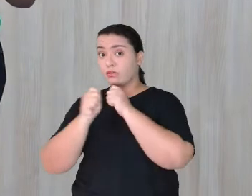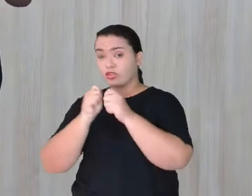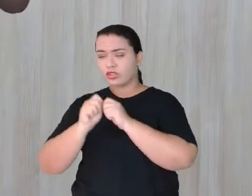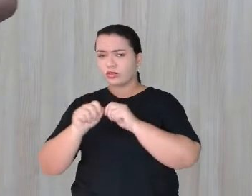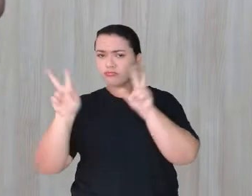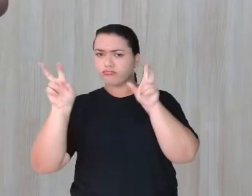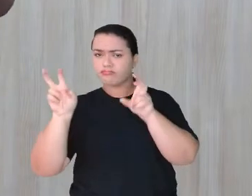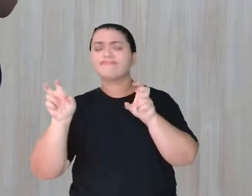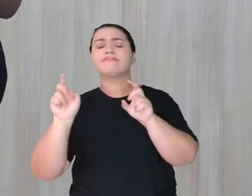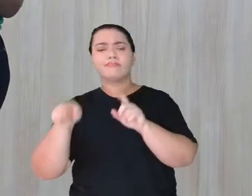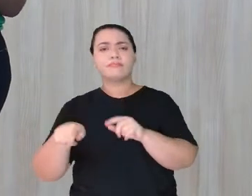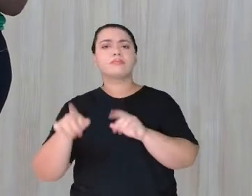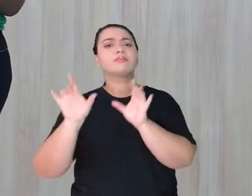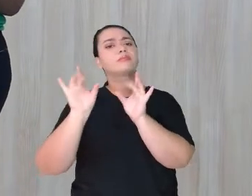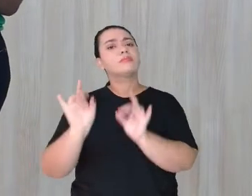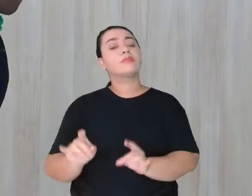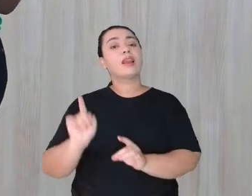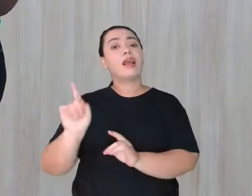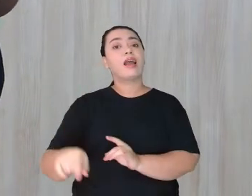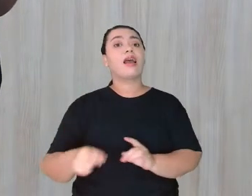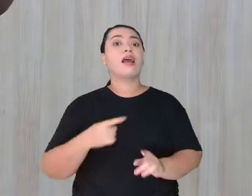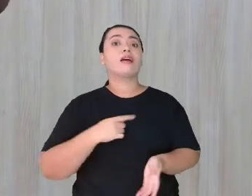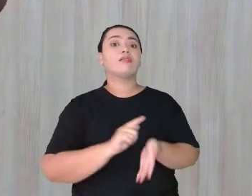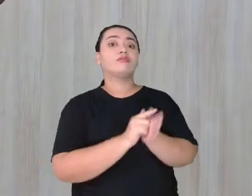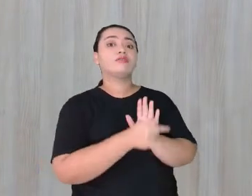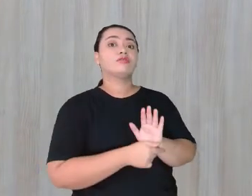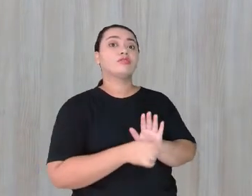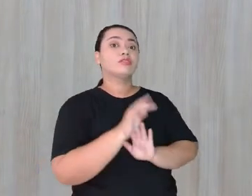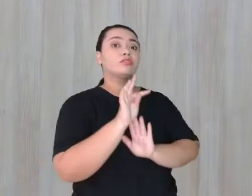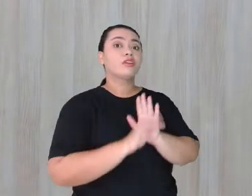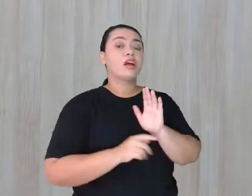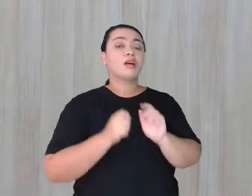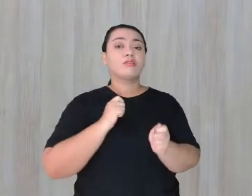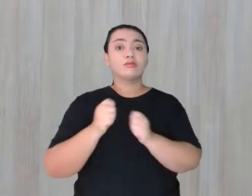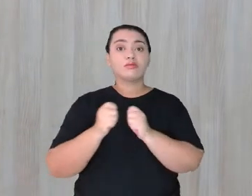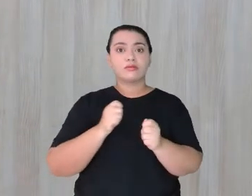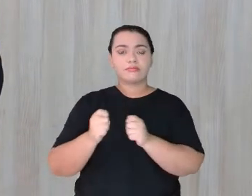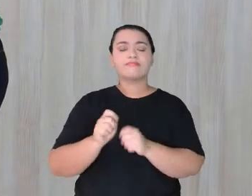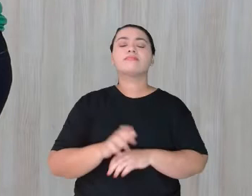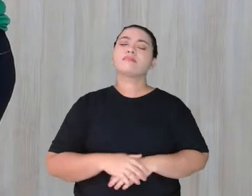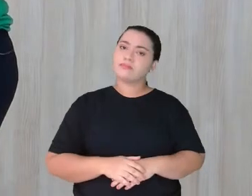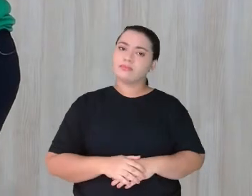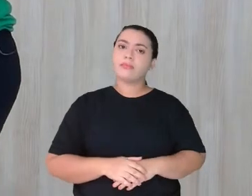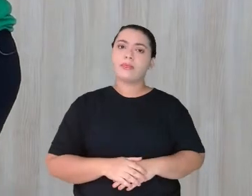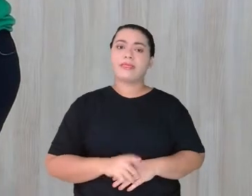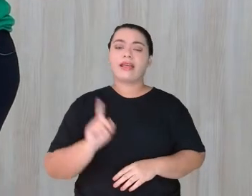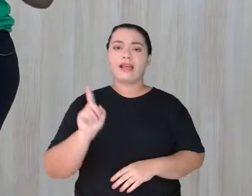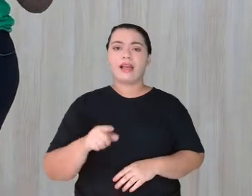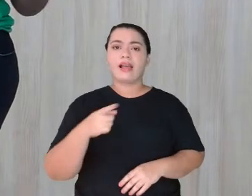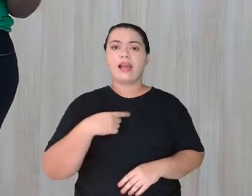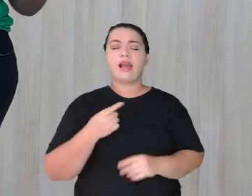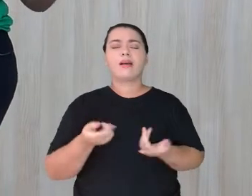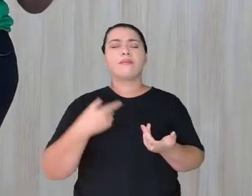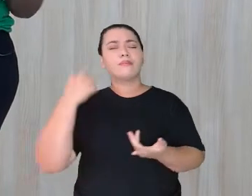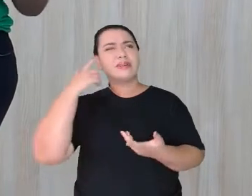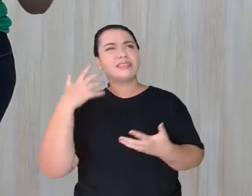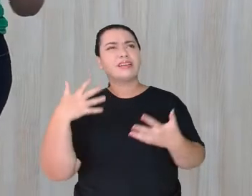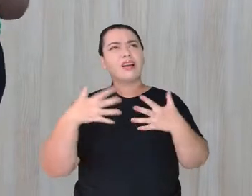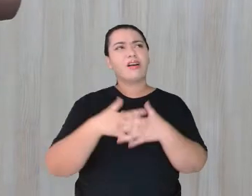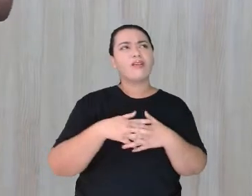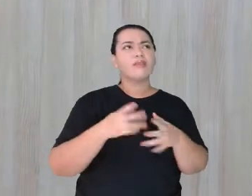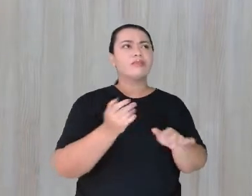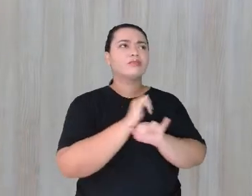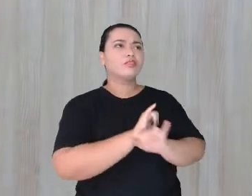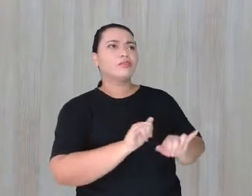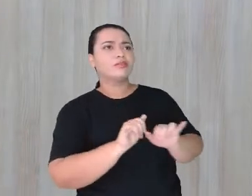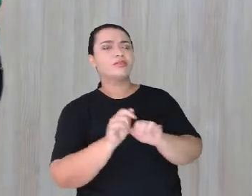que é também um gênero textual jornalístico, né? E talvez por aí a gente tenha essa confusão muito grande com